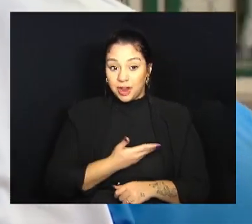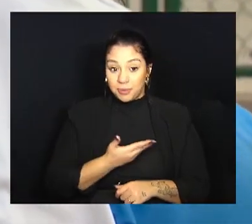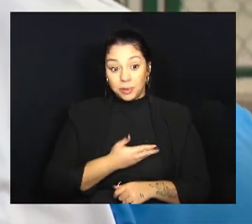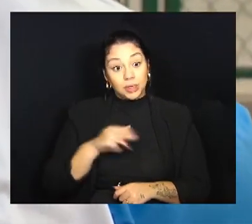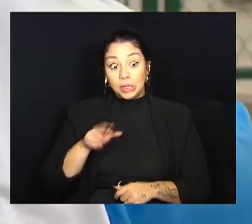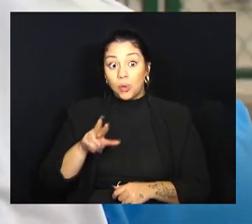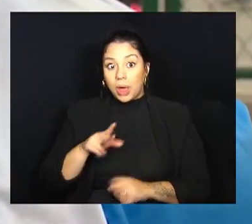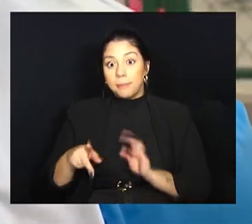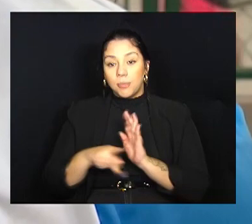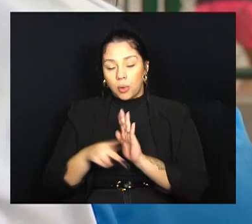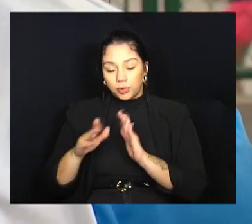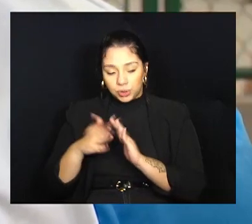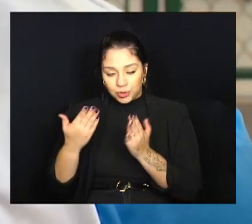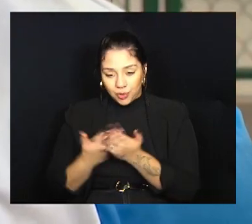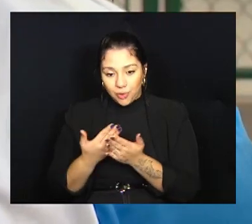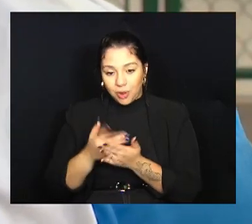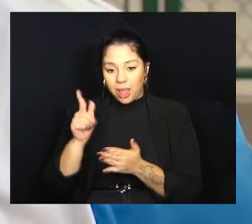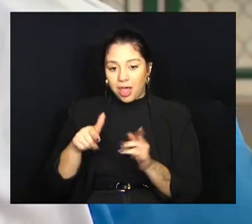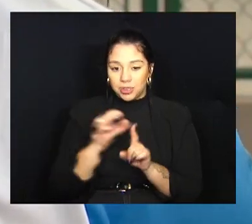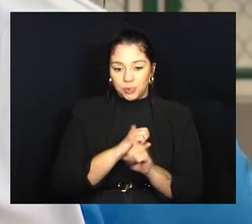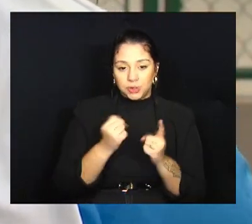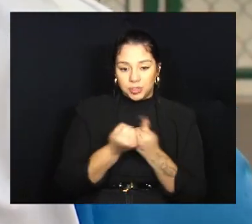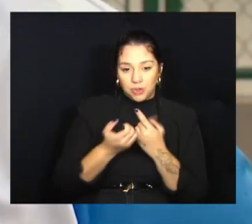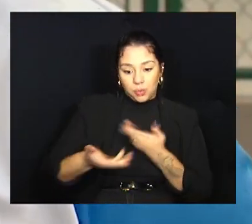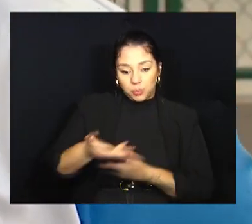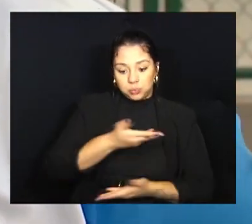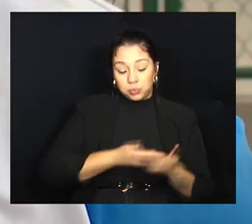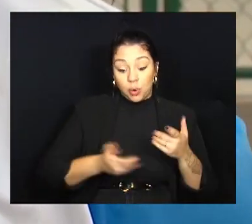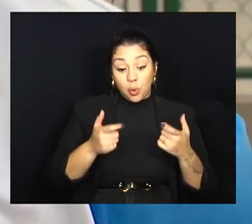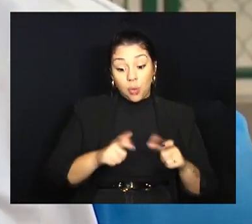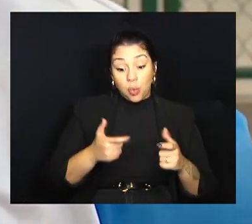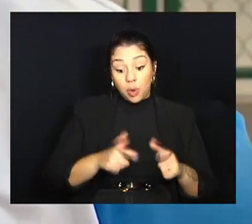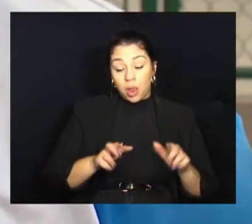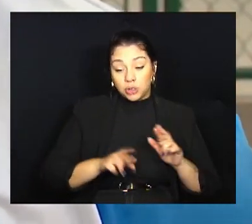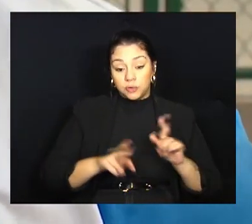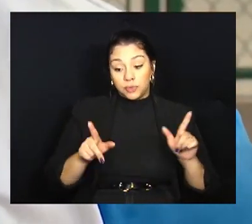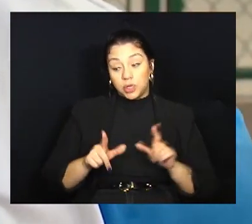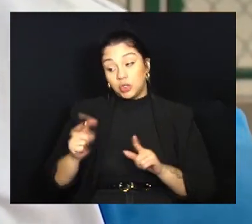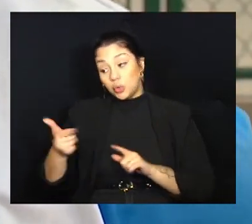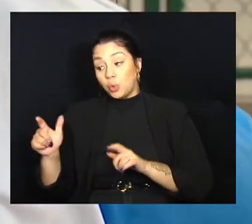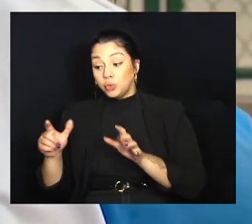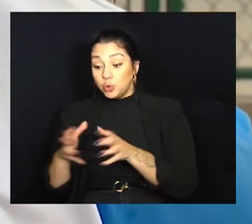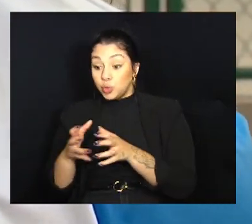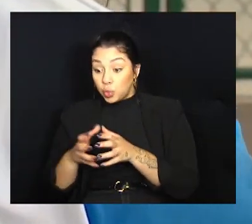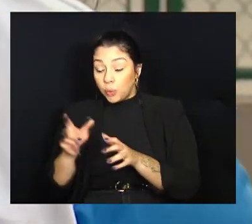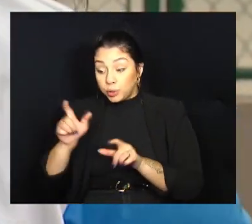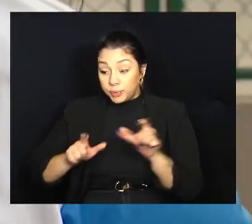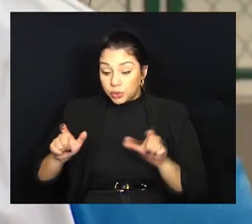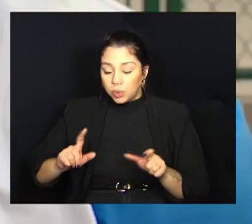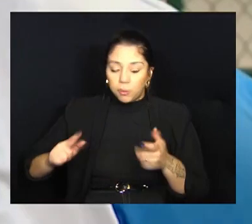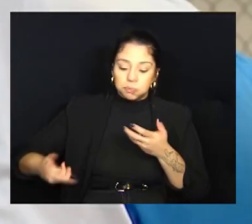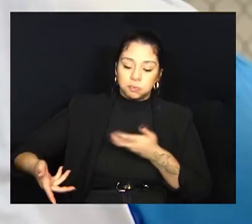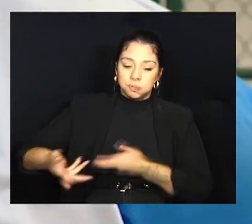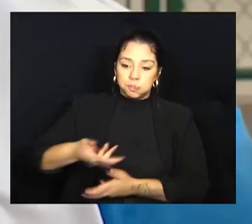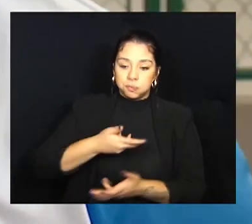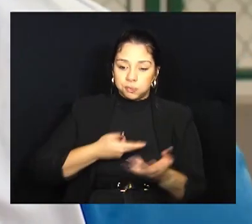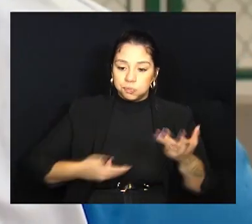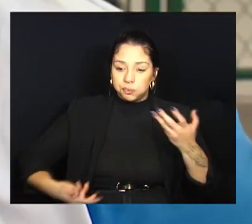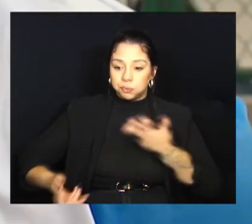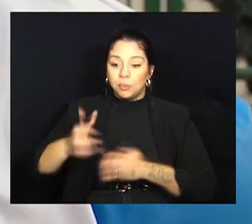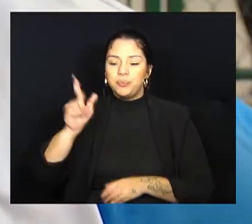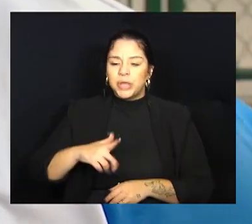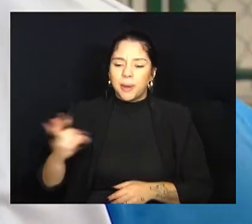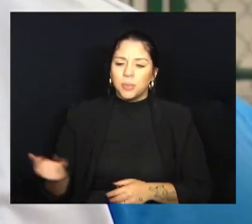escola, eles estarem socializando com outro local, outro grupo de pessoas. Isso é muito importante para o desenvolvimento deles,